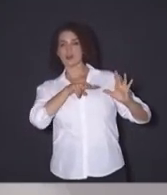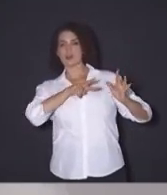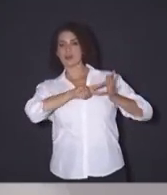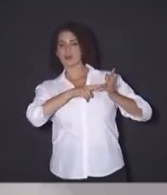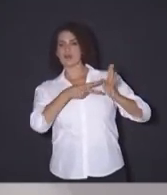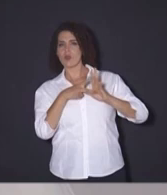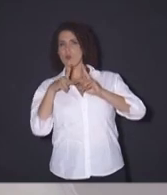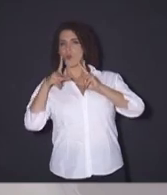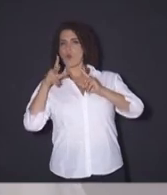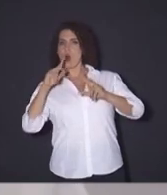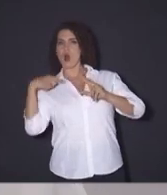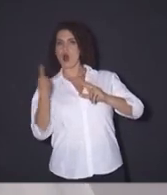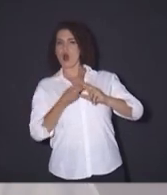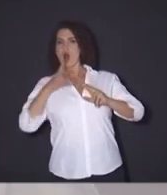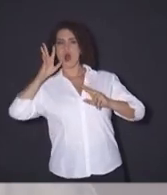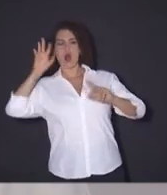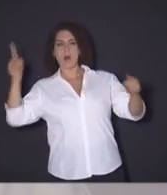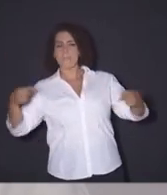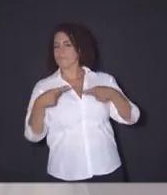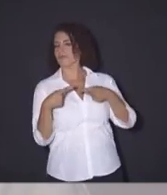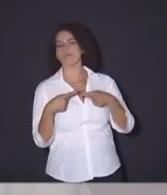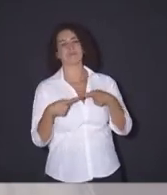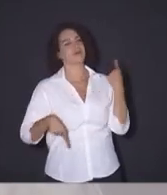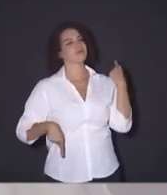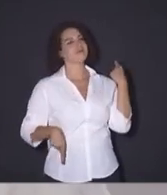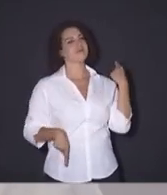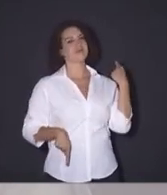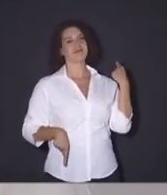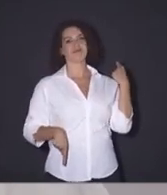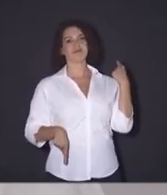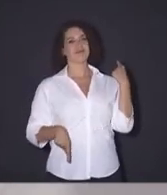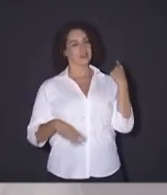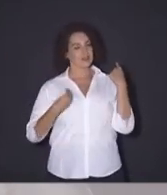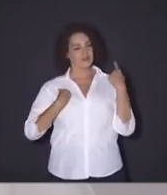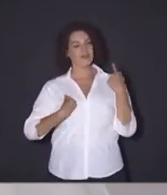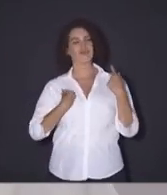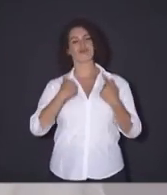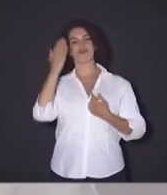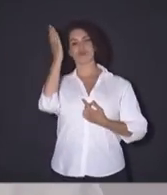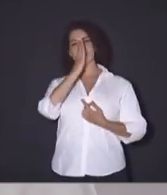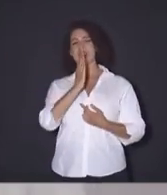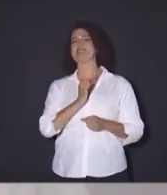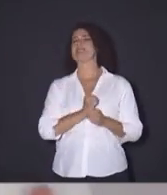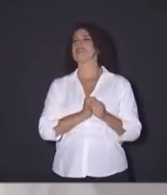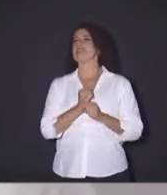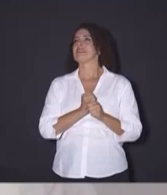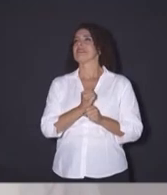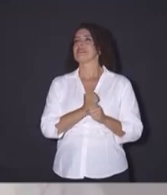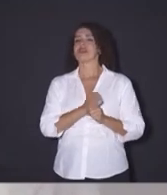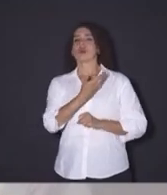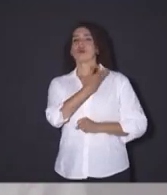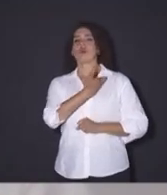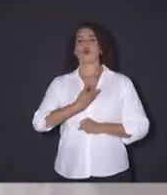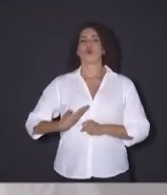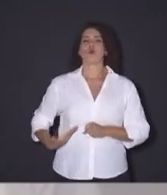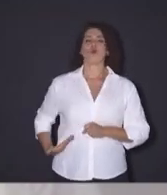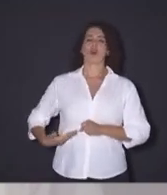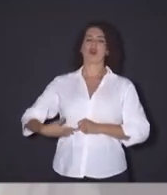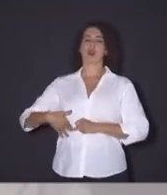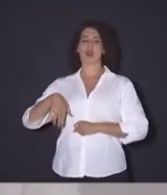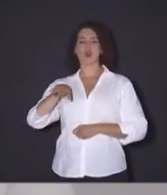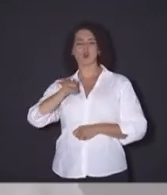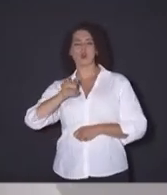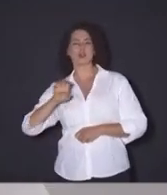expectativas isso é muito presente no brasil a gente passou por anos de governos progressistas ou à esquerda